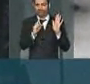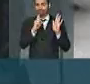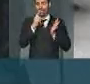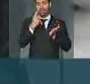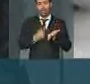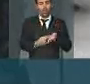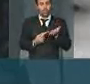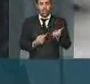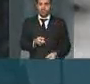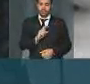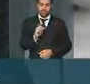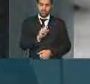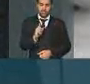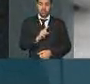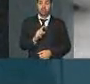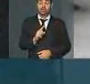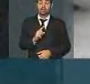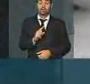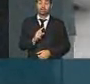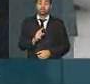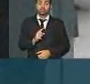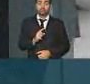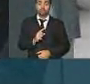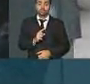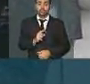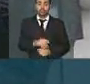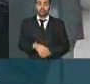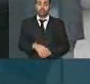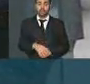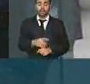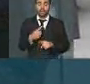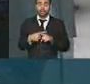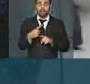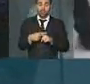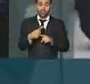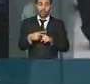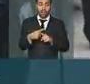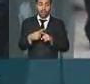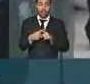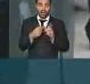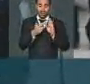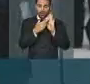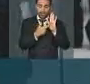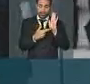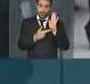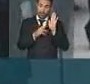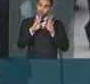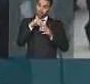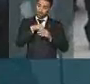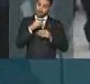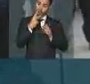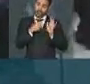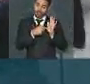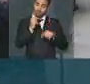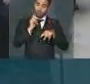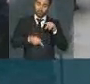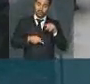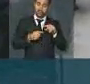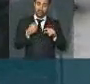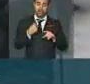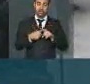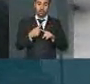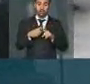além de termos, além de termos, no caso, o impedimento do regimento inconstitucional, porque a pauta está